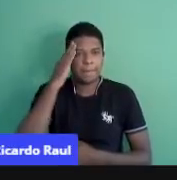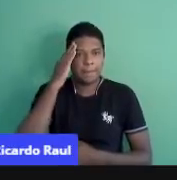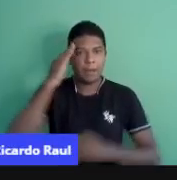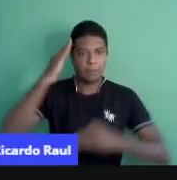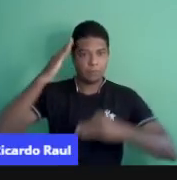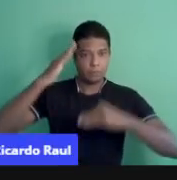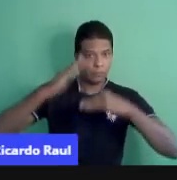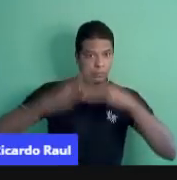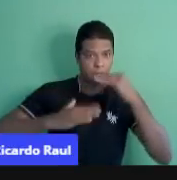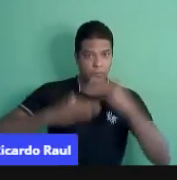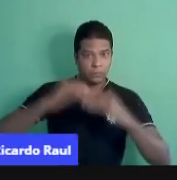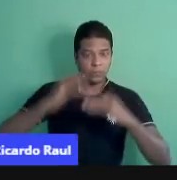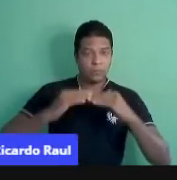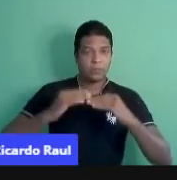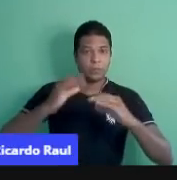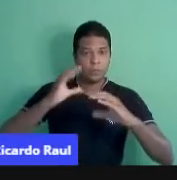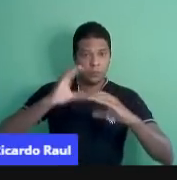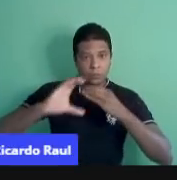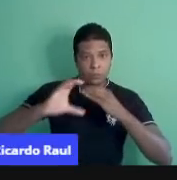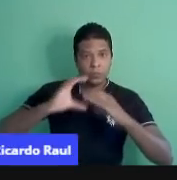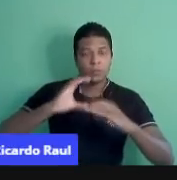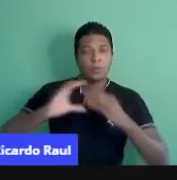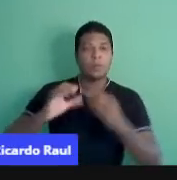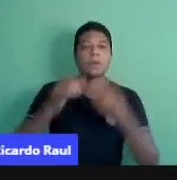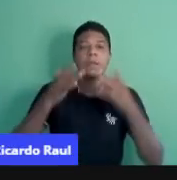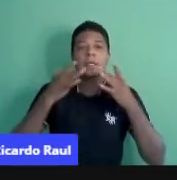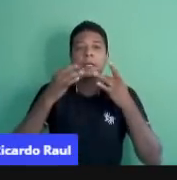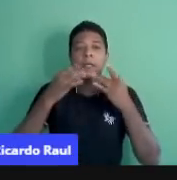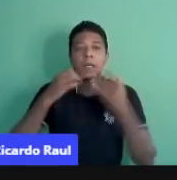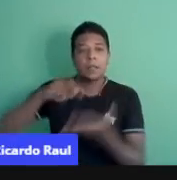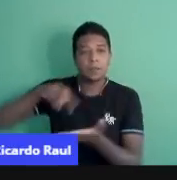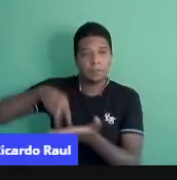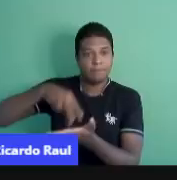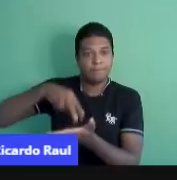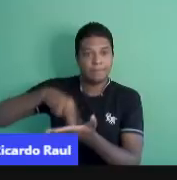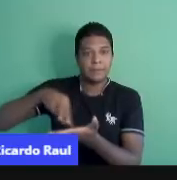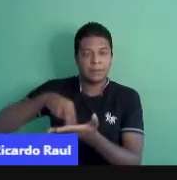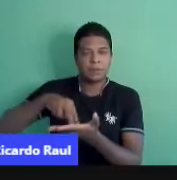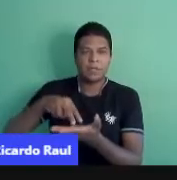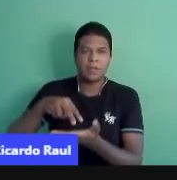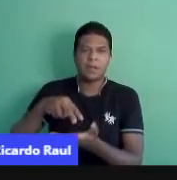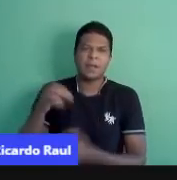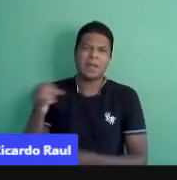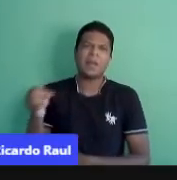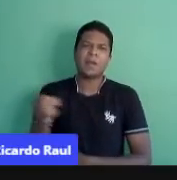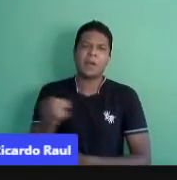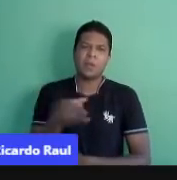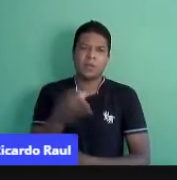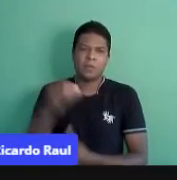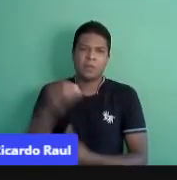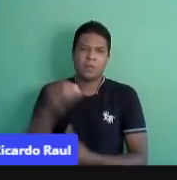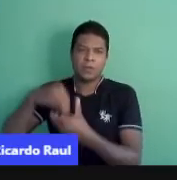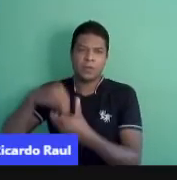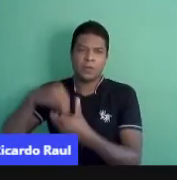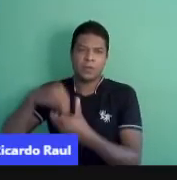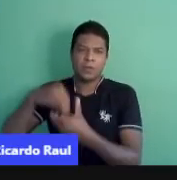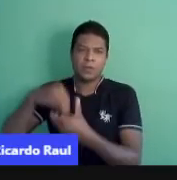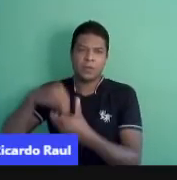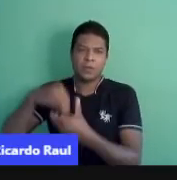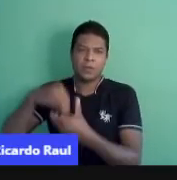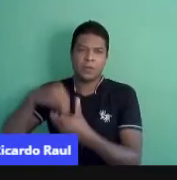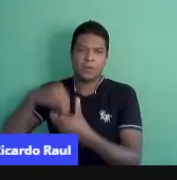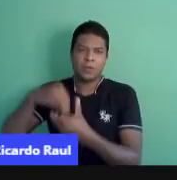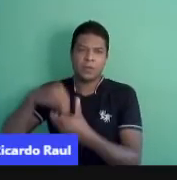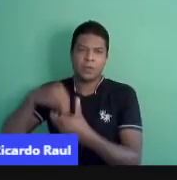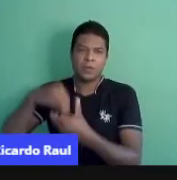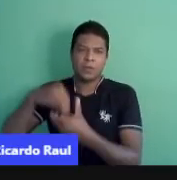de música, teatro e dança ainda são uma novidade dentro das salas de aula, principalmente do nosso